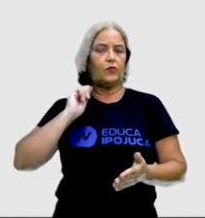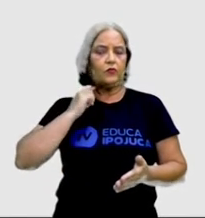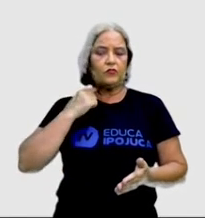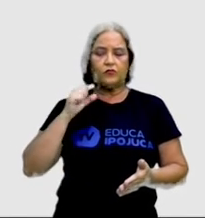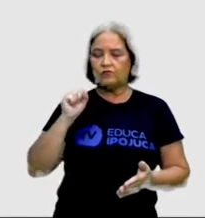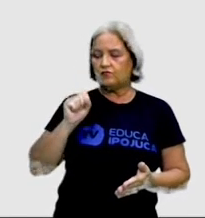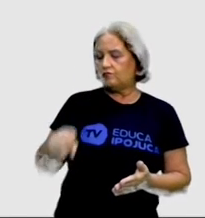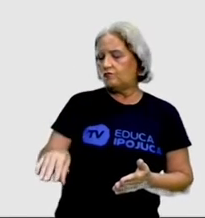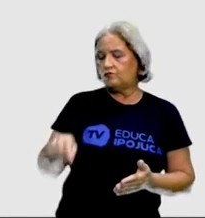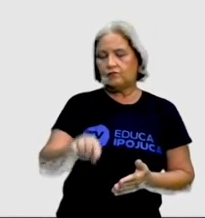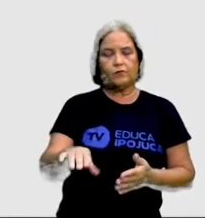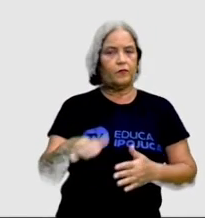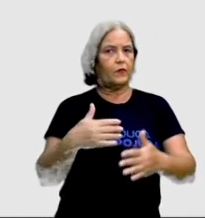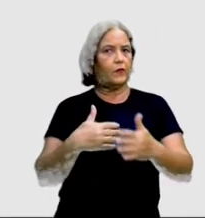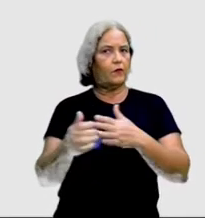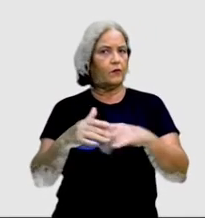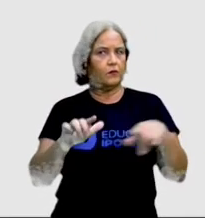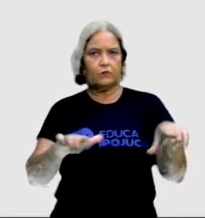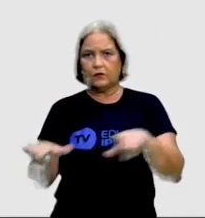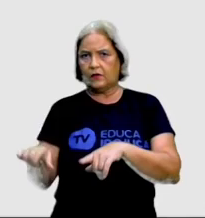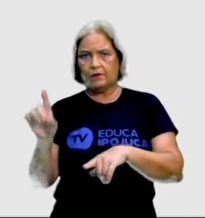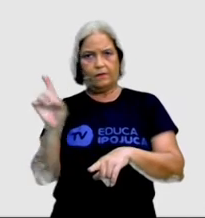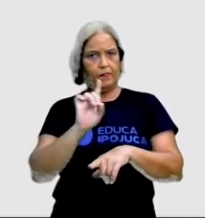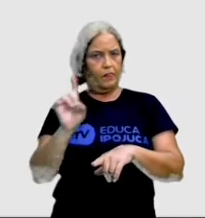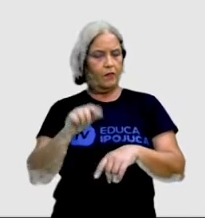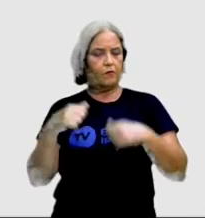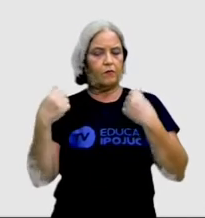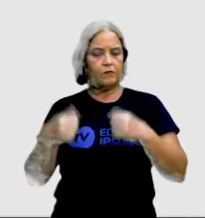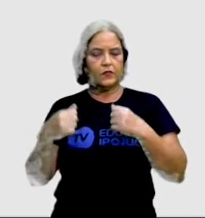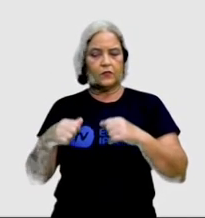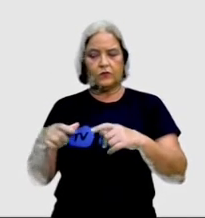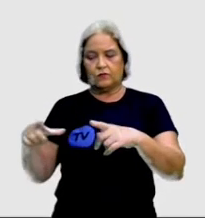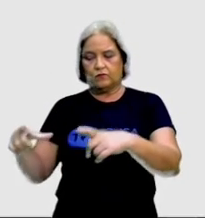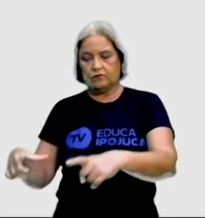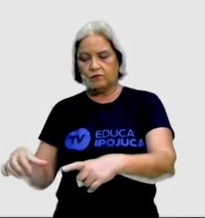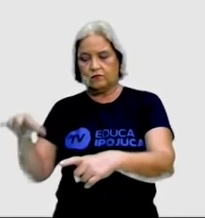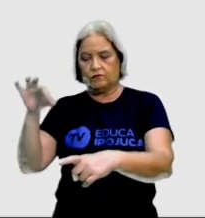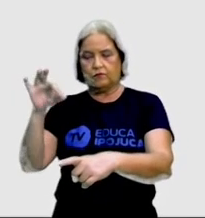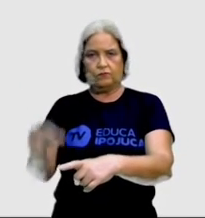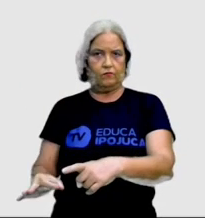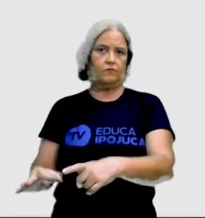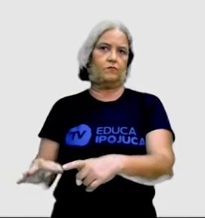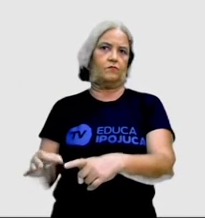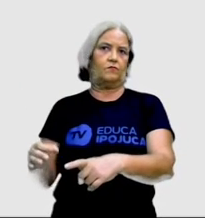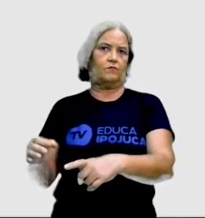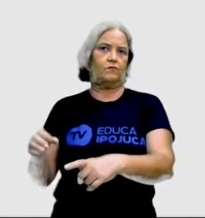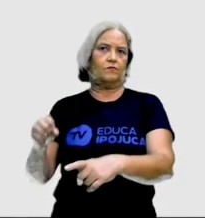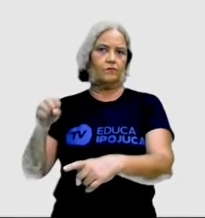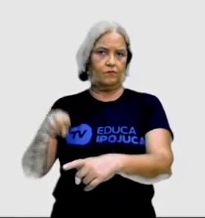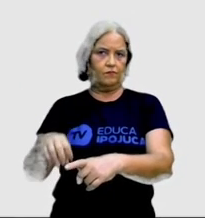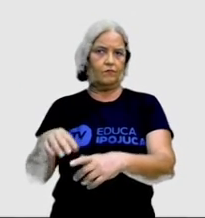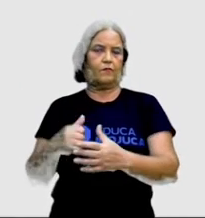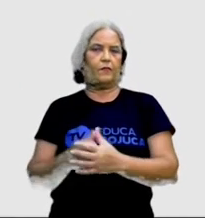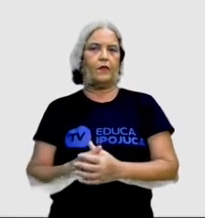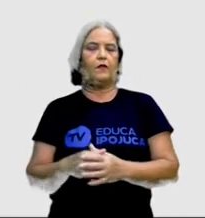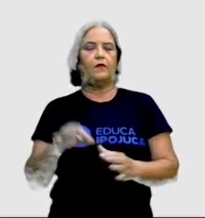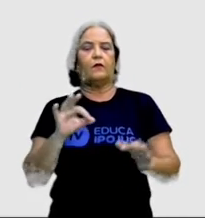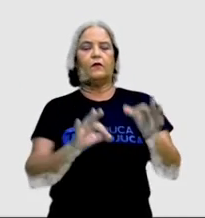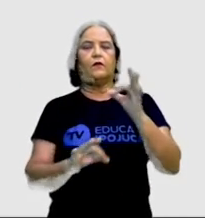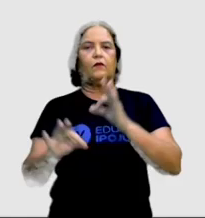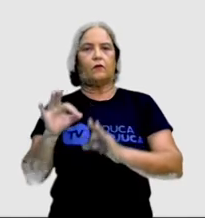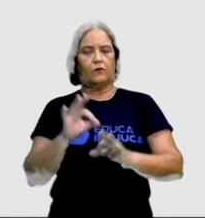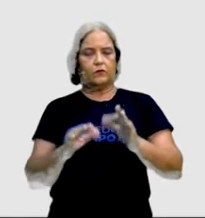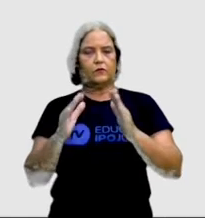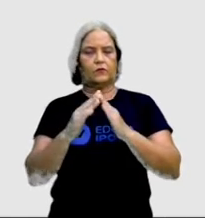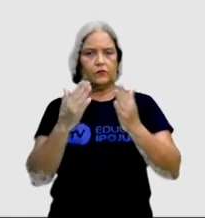lixo. Vocês têm que ajudar a manter a limpeza e a ordem da escola. Vocês têm